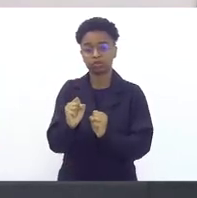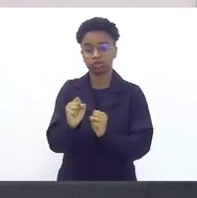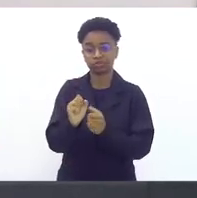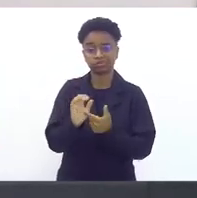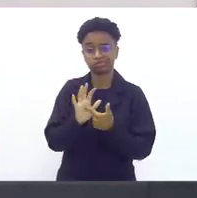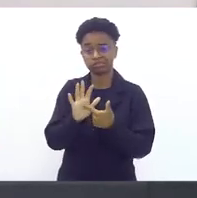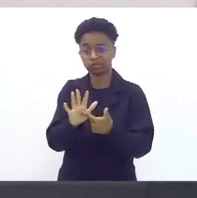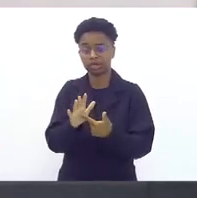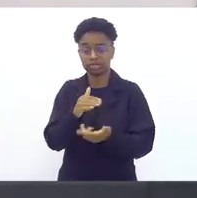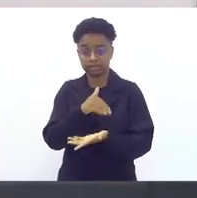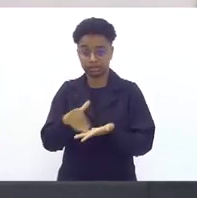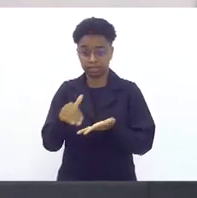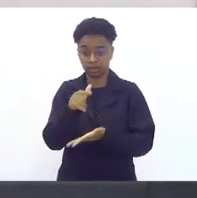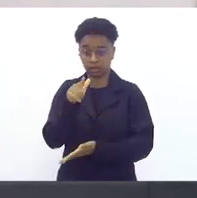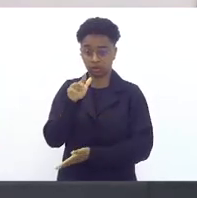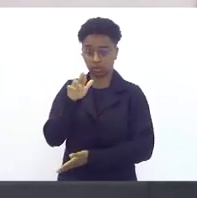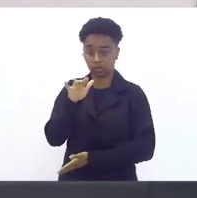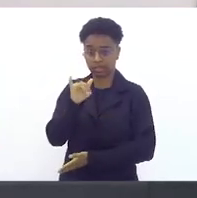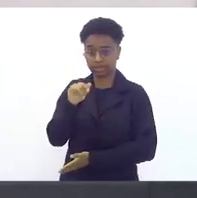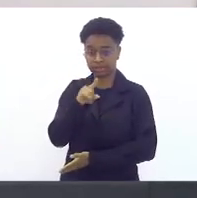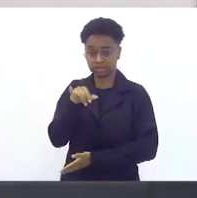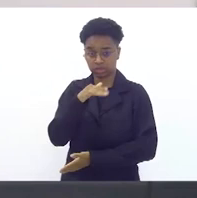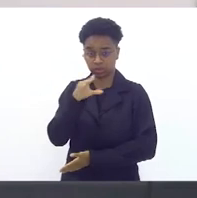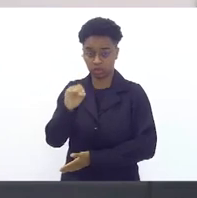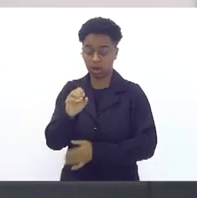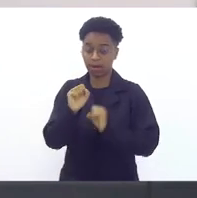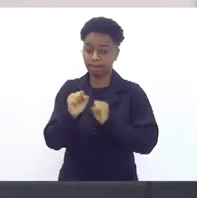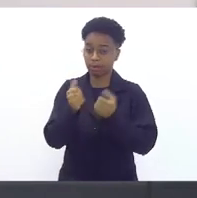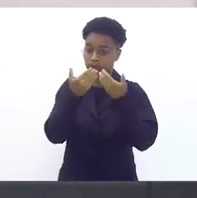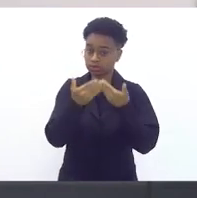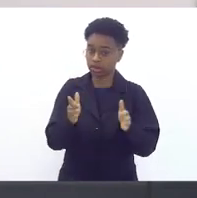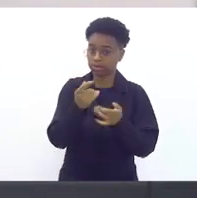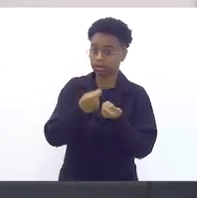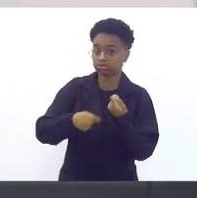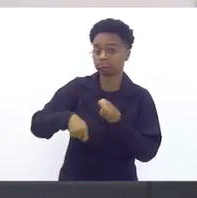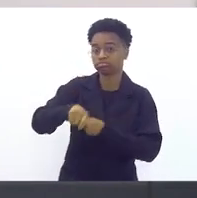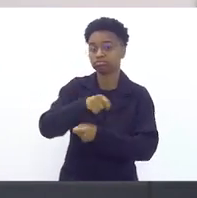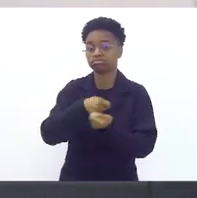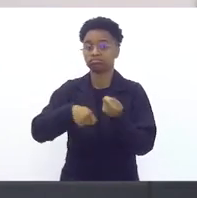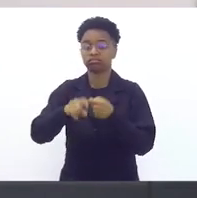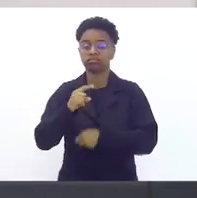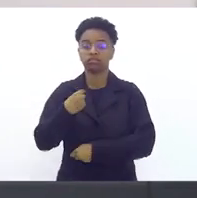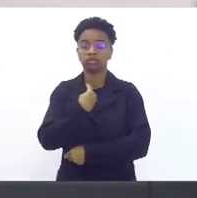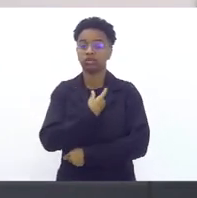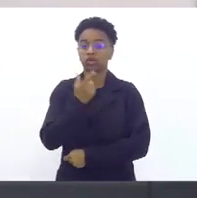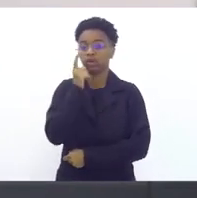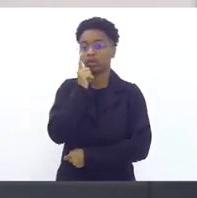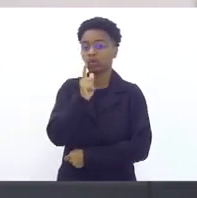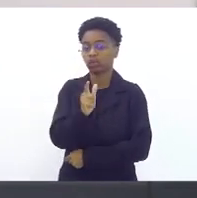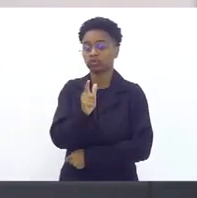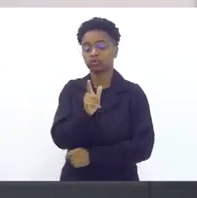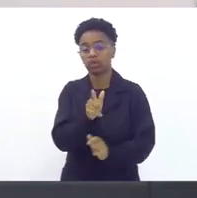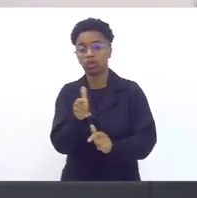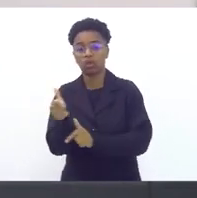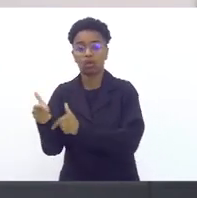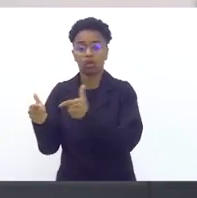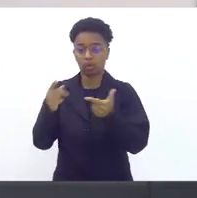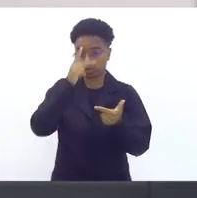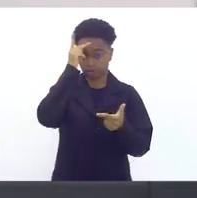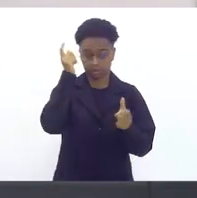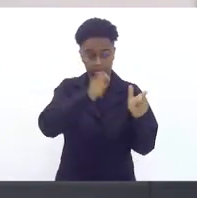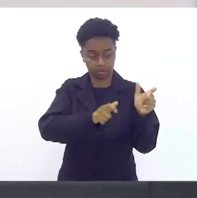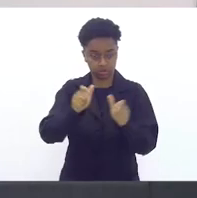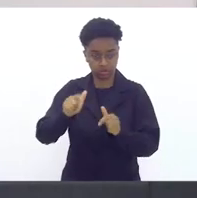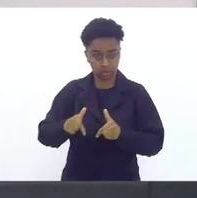secretário Luizinho podia fazer, abrir essa mesa de negociação para que a gente pudesse trazer os outros atores,